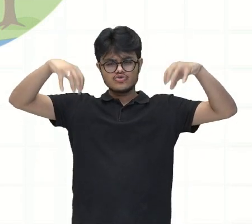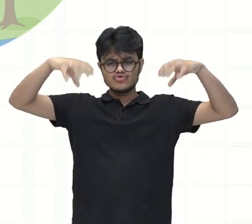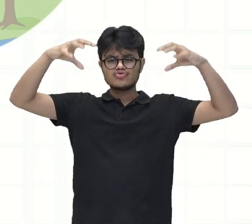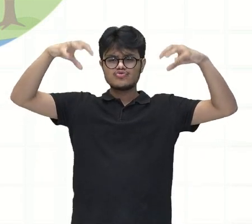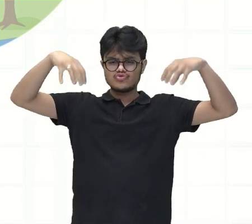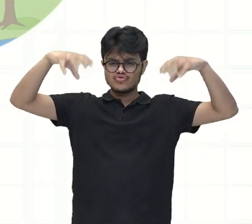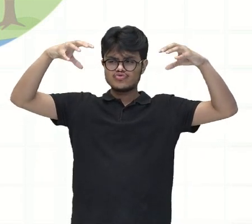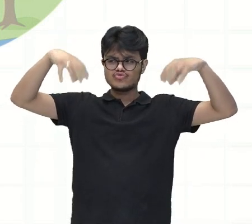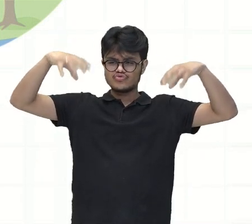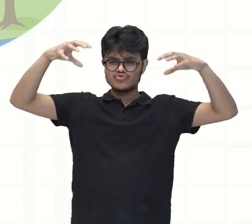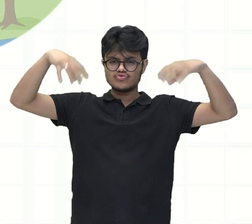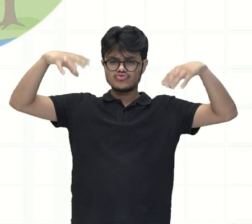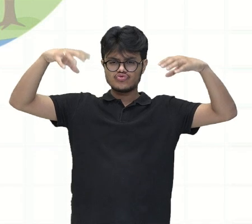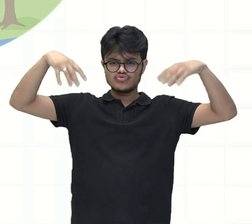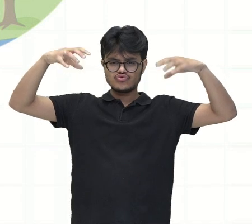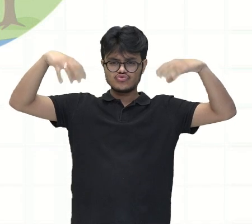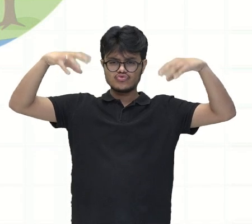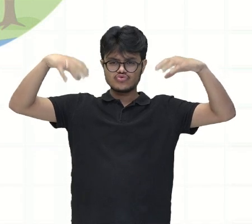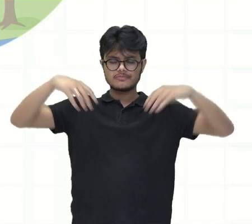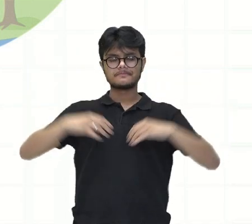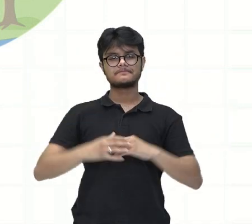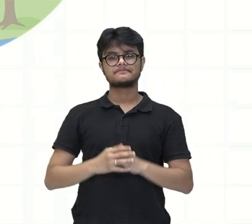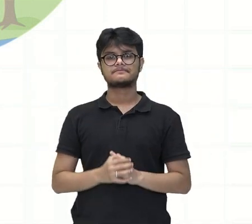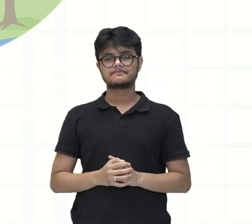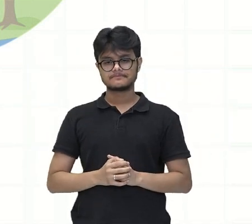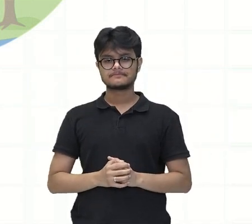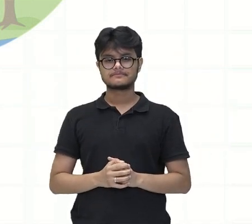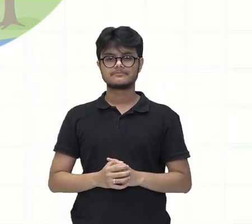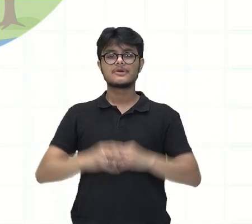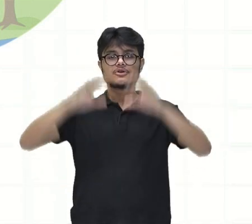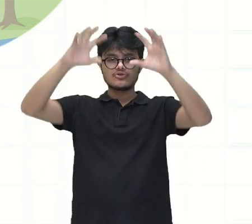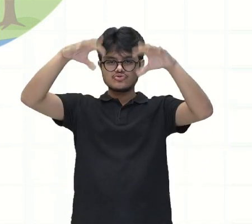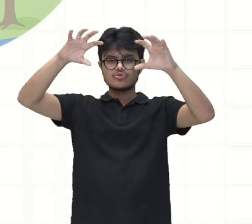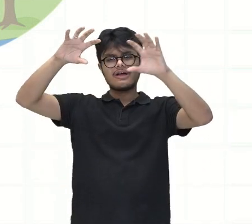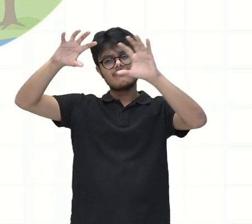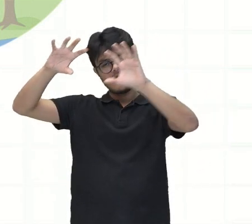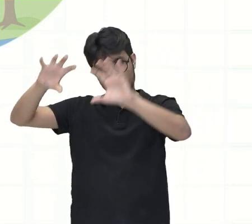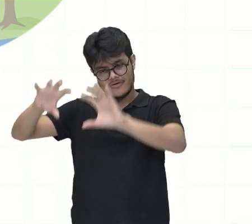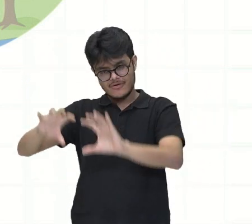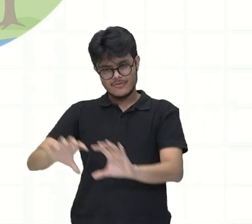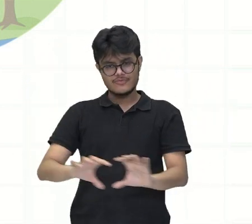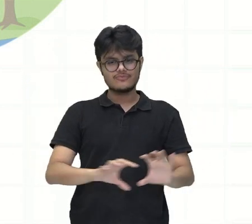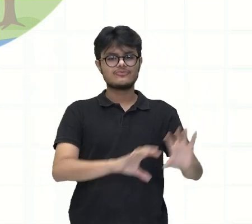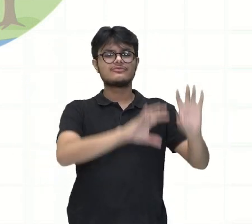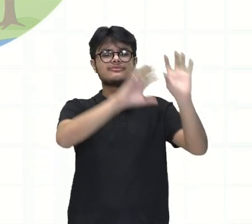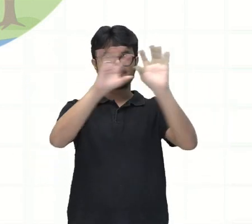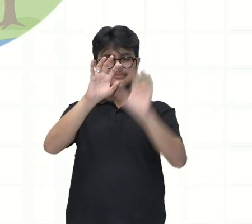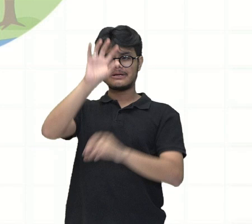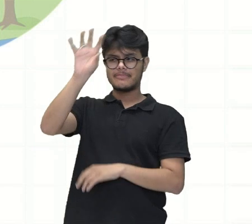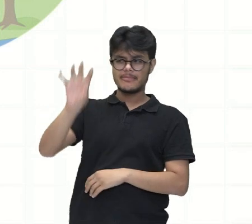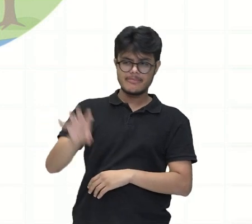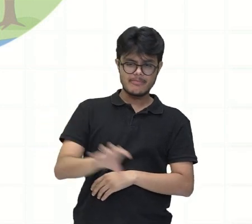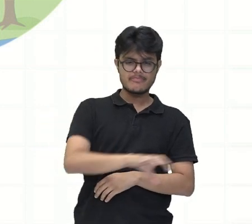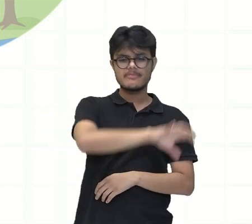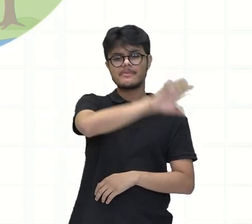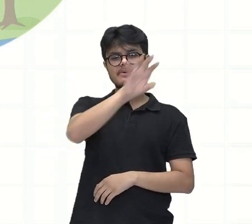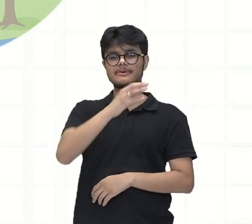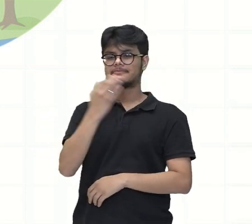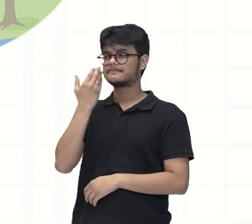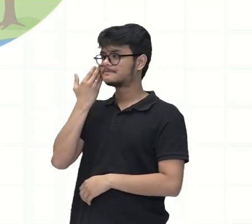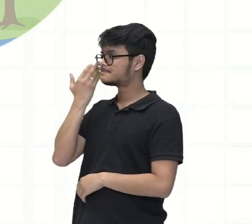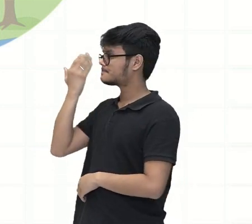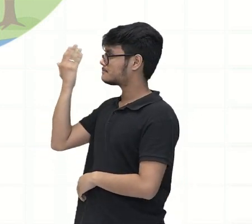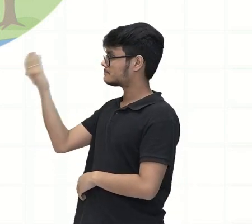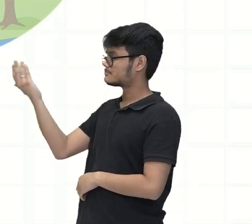precipitação. No processo de precipitação vai retornar esses ambientes, essa água para os ambientes e vai